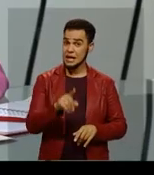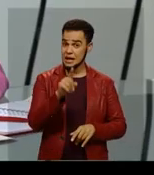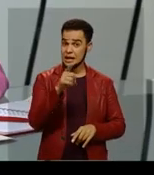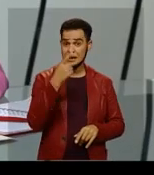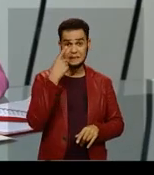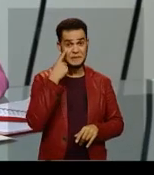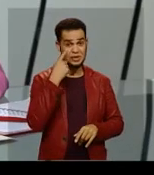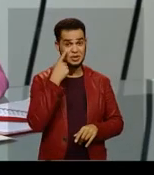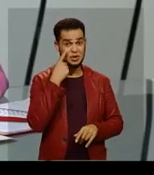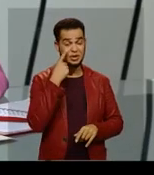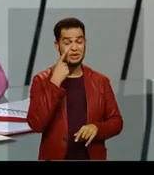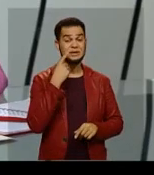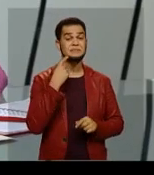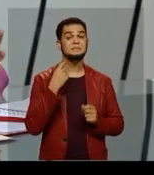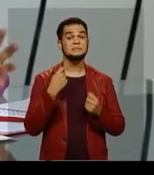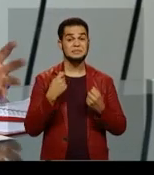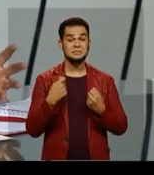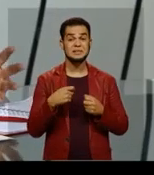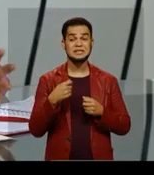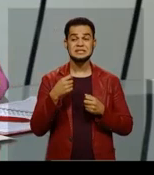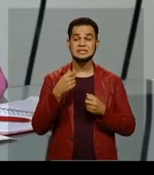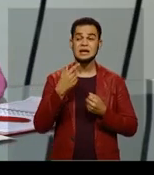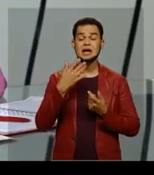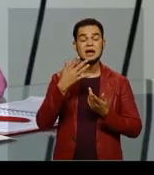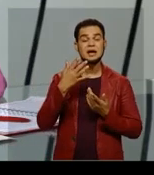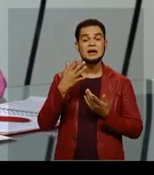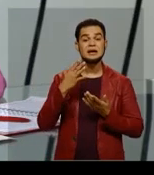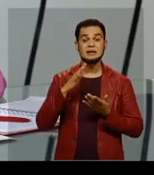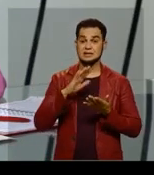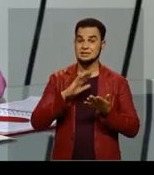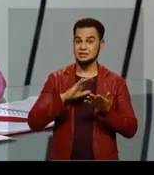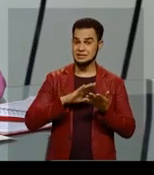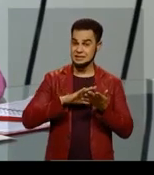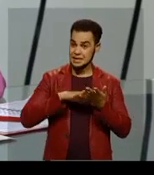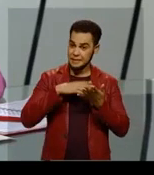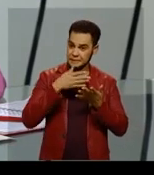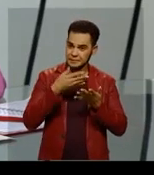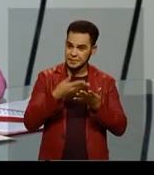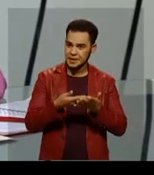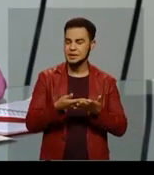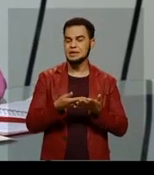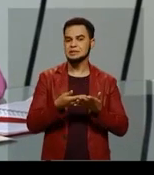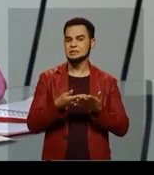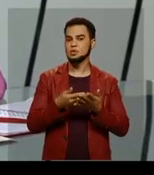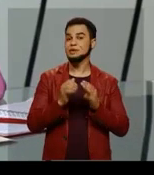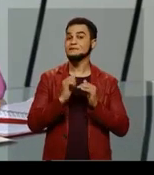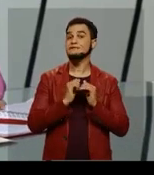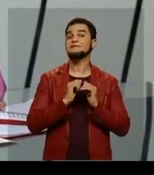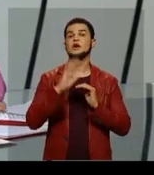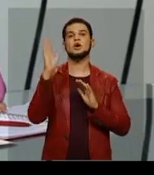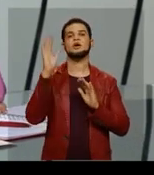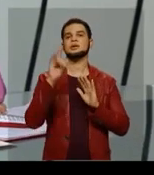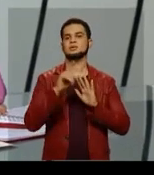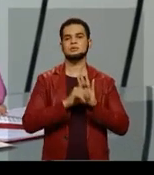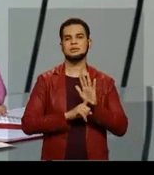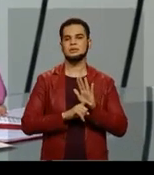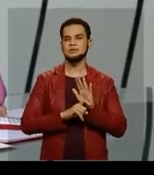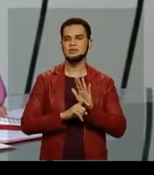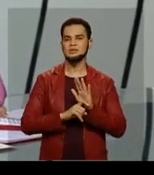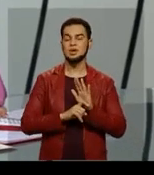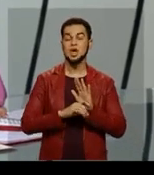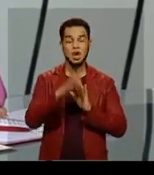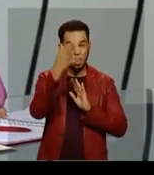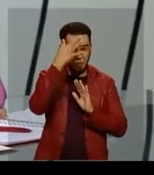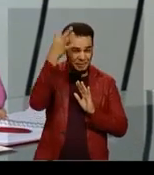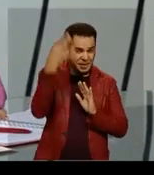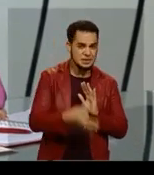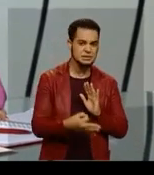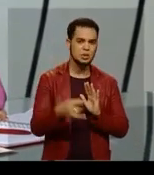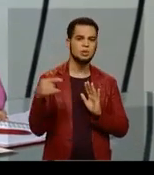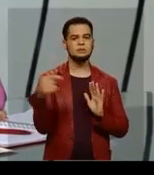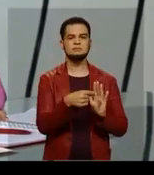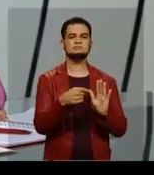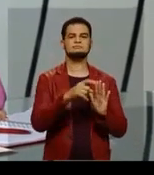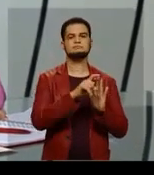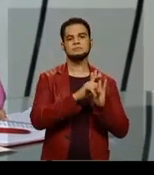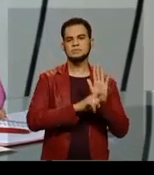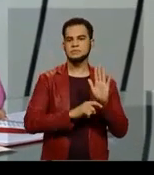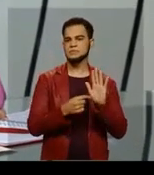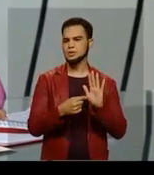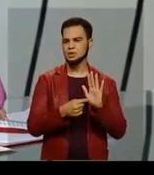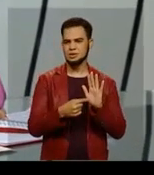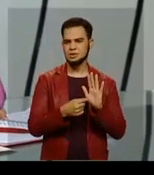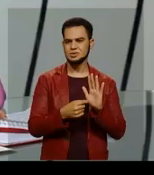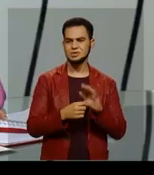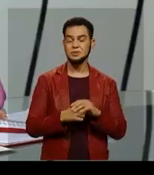é compreensão. Compreensão está no texto, interpretação além do texto. Além do Para texto. você interpretar esse cartoon, ou a